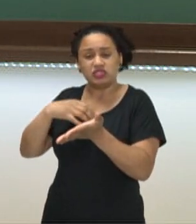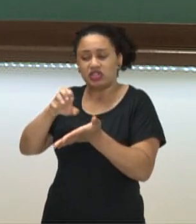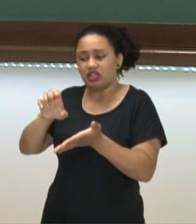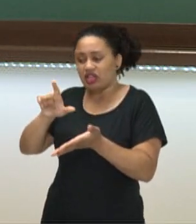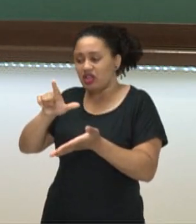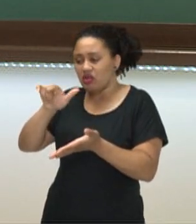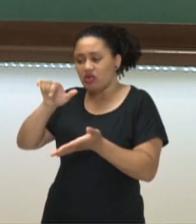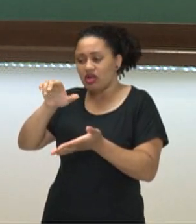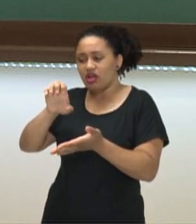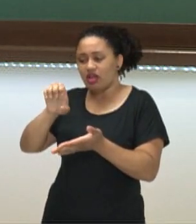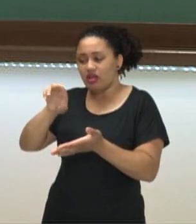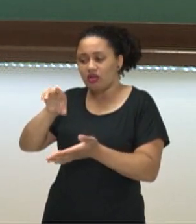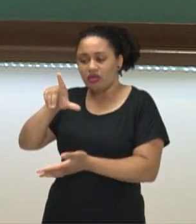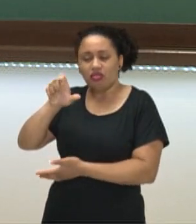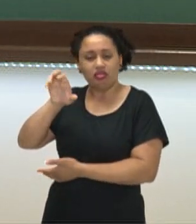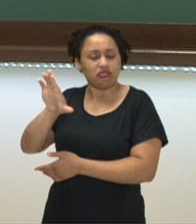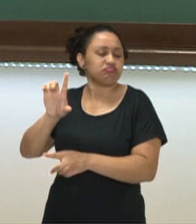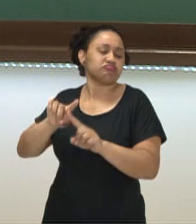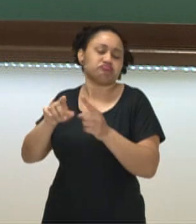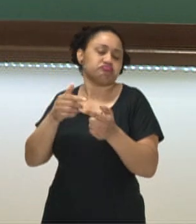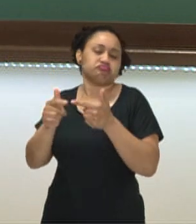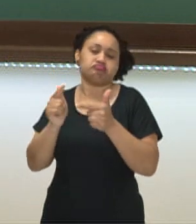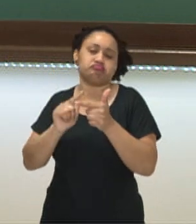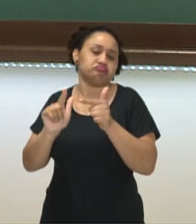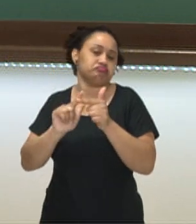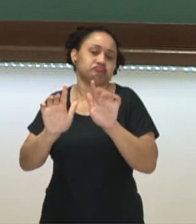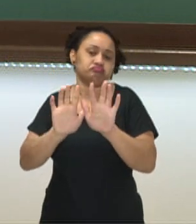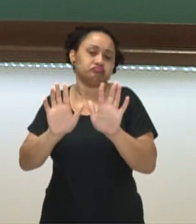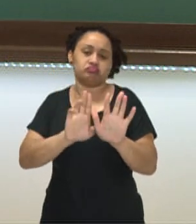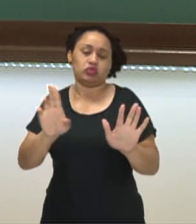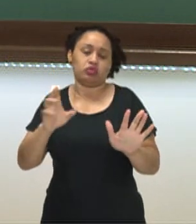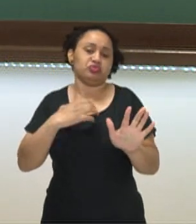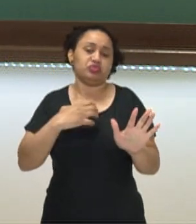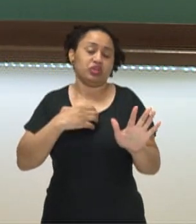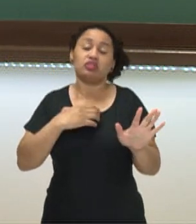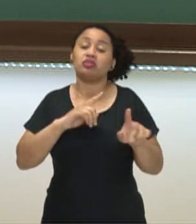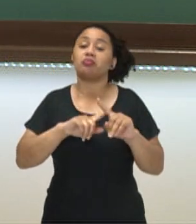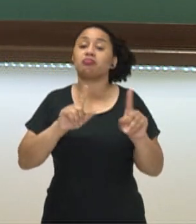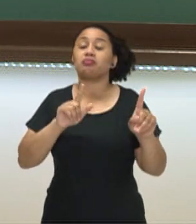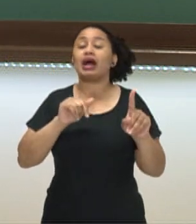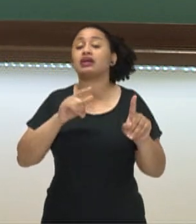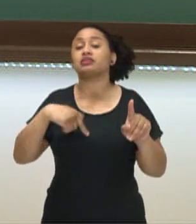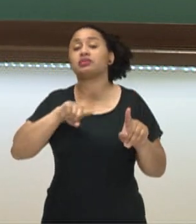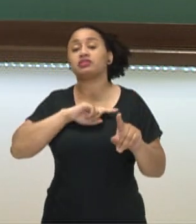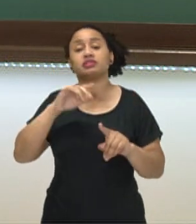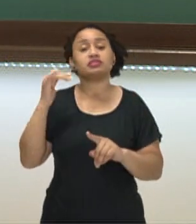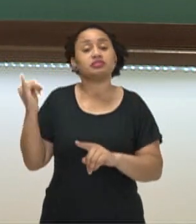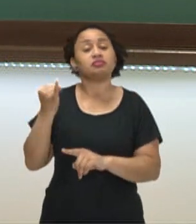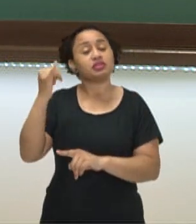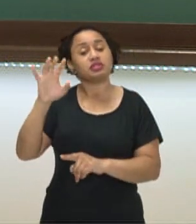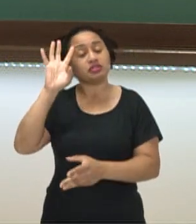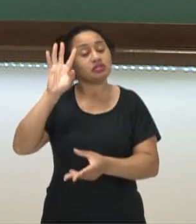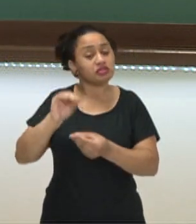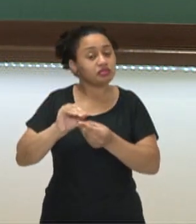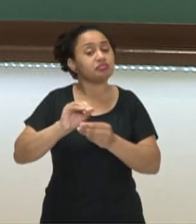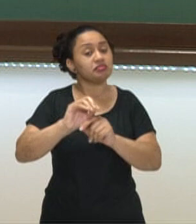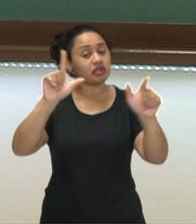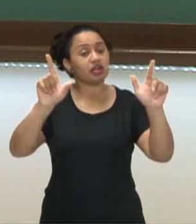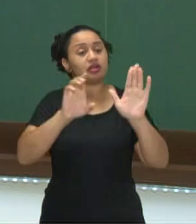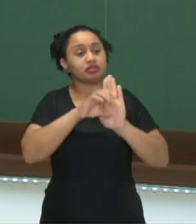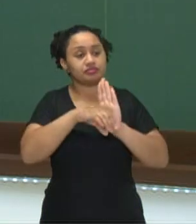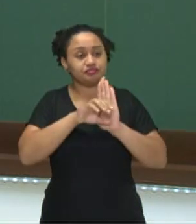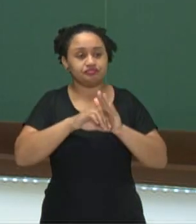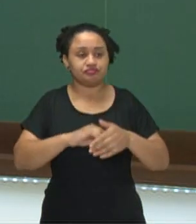nenhum problema tanto fazer uma nominação ou outra. O que é importante para nós é a gente compreender o conceito. Então vamos